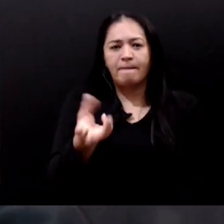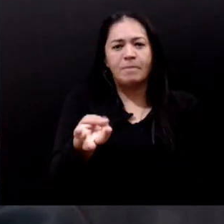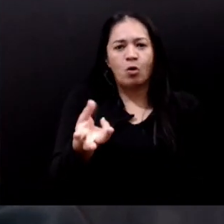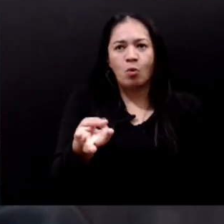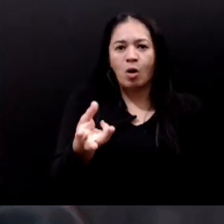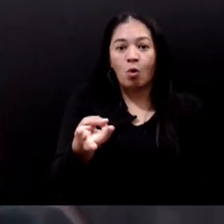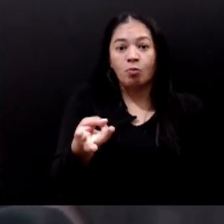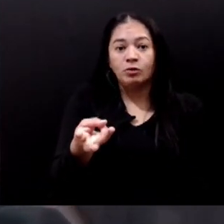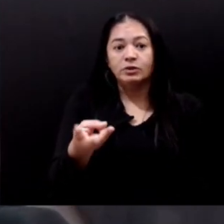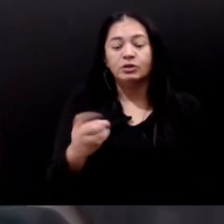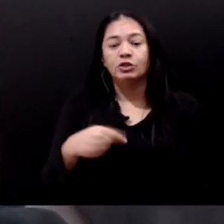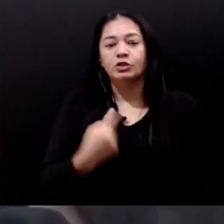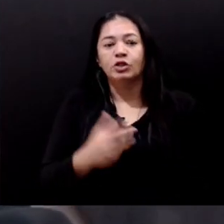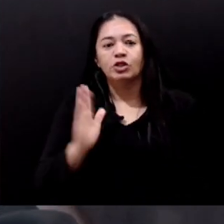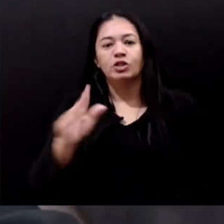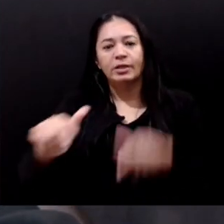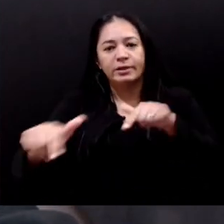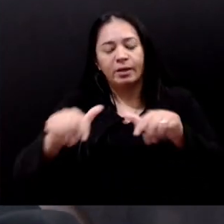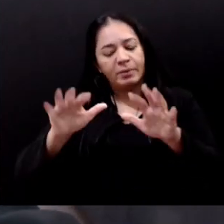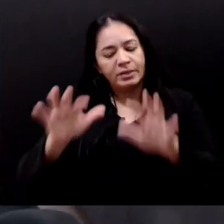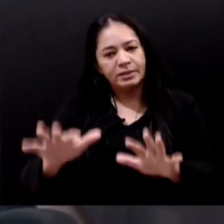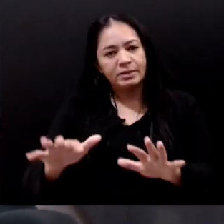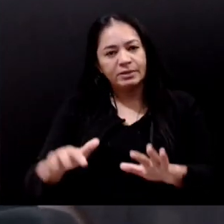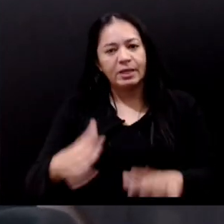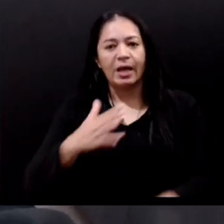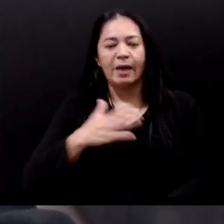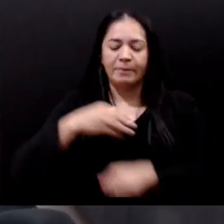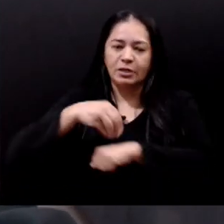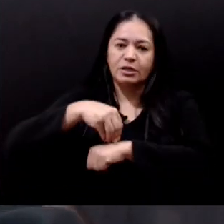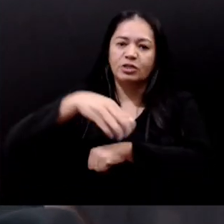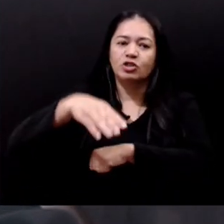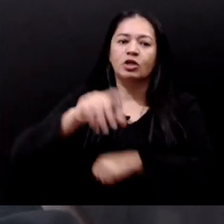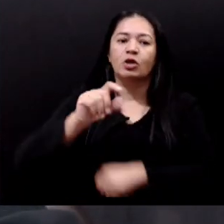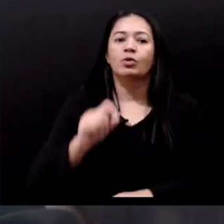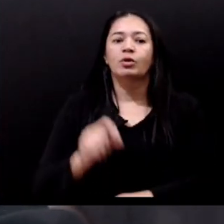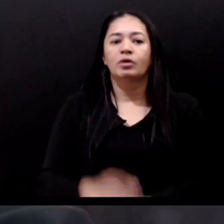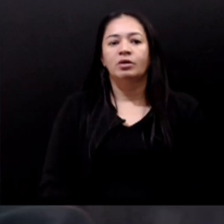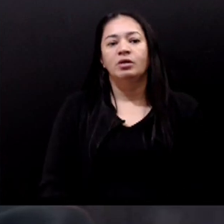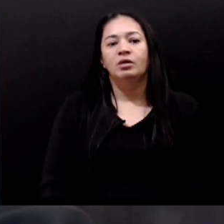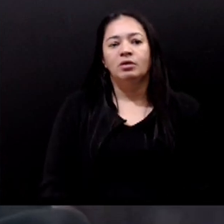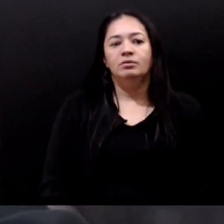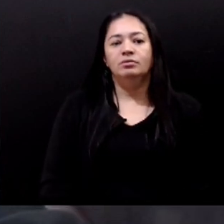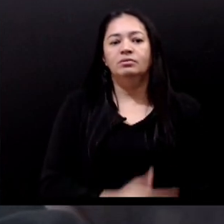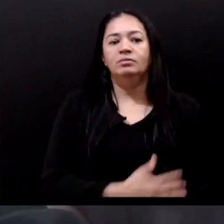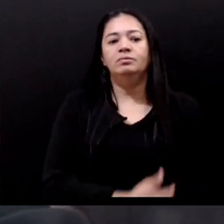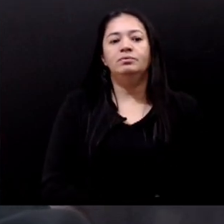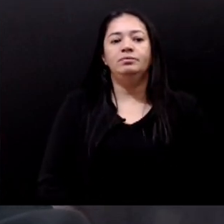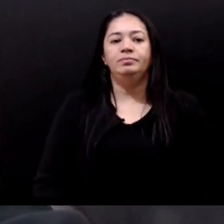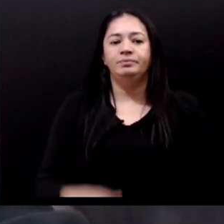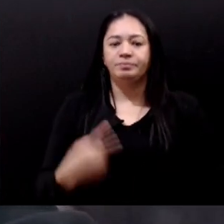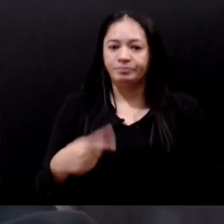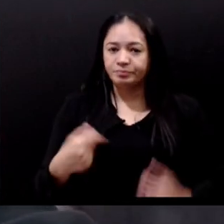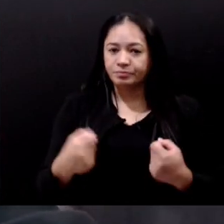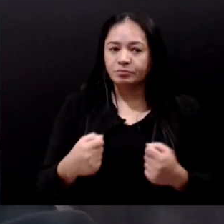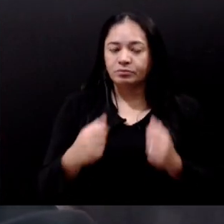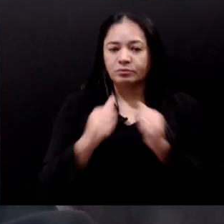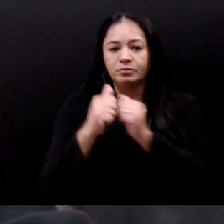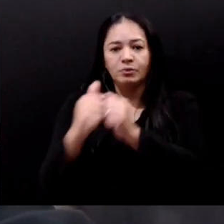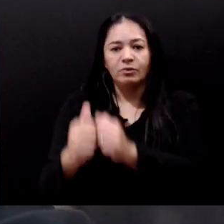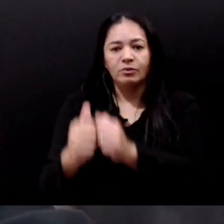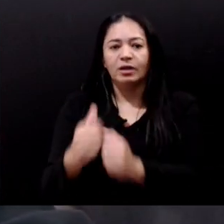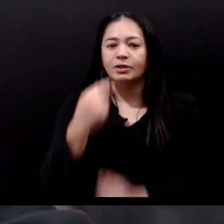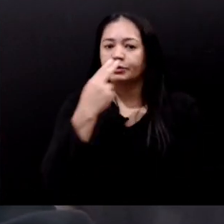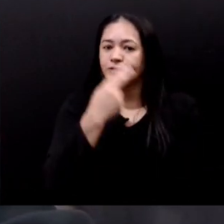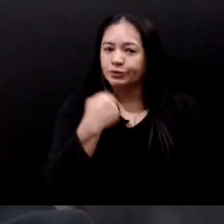cima disso. Então, a minha recomendação para você seria: se você for fazer um acompanhamento nutricional, procure um nutricionista que tenha